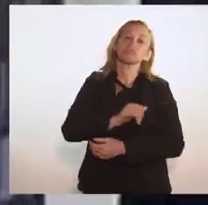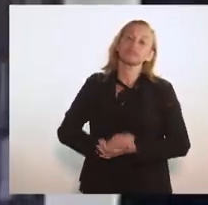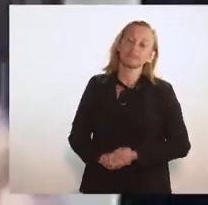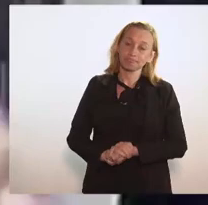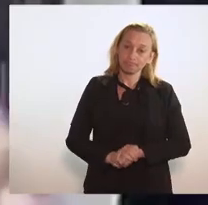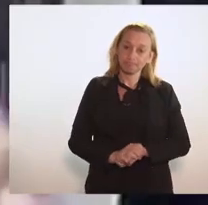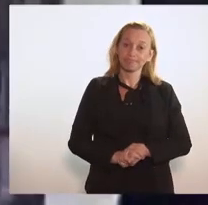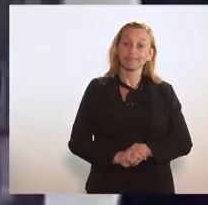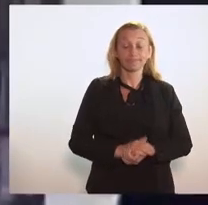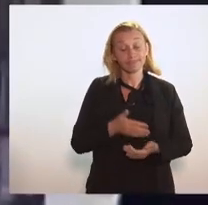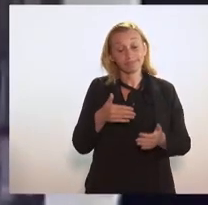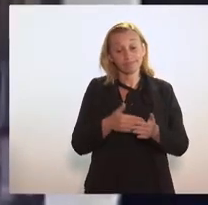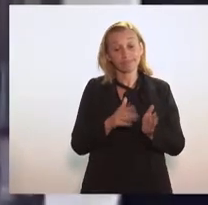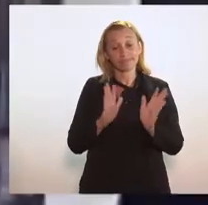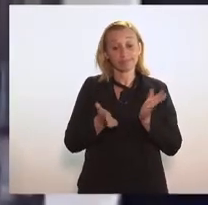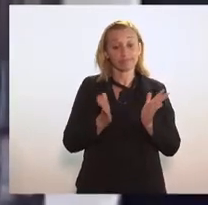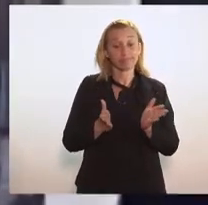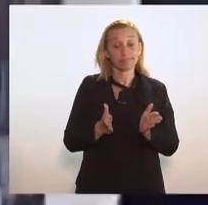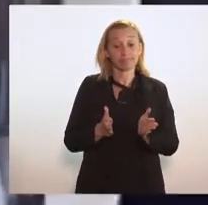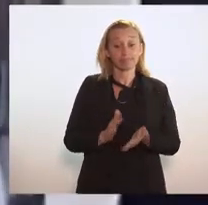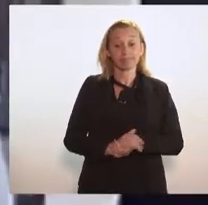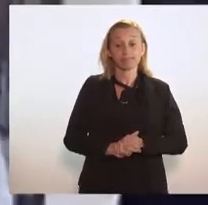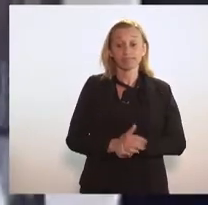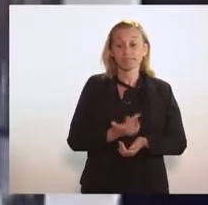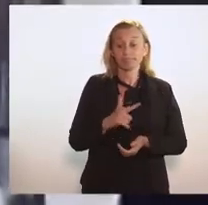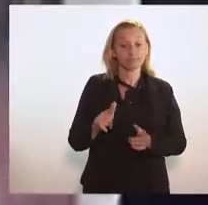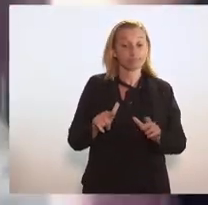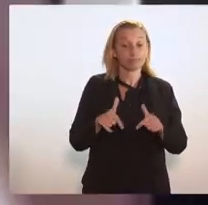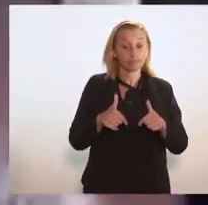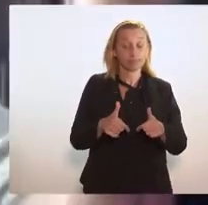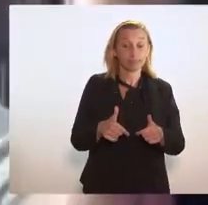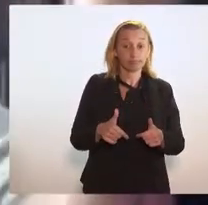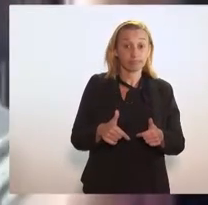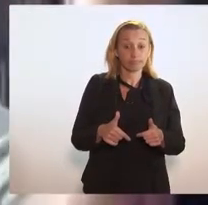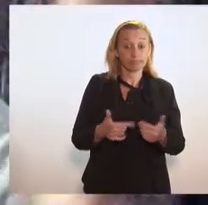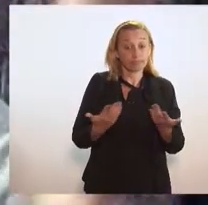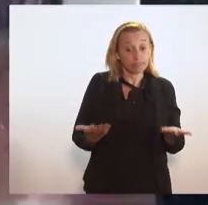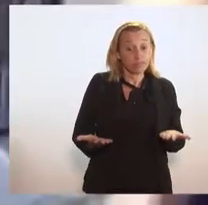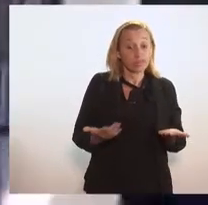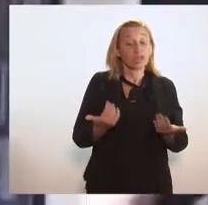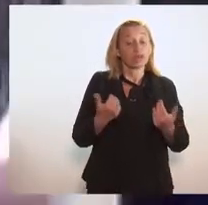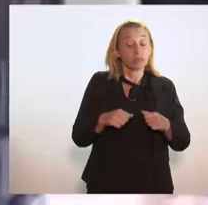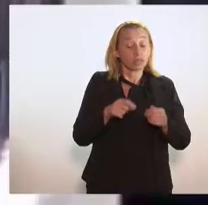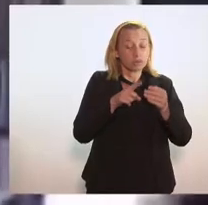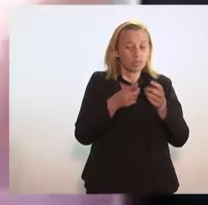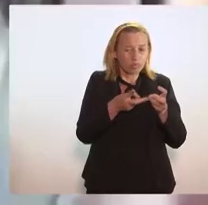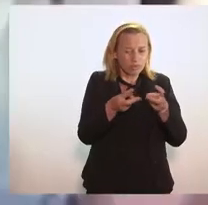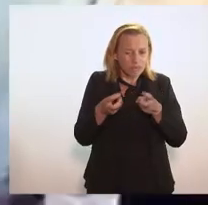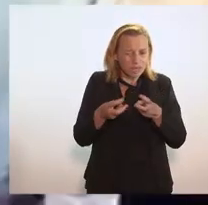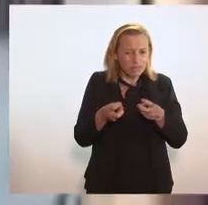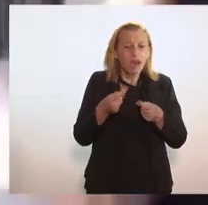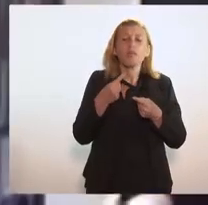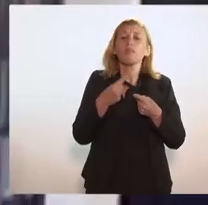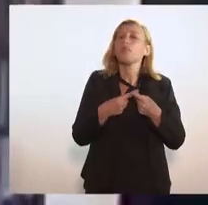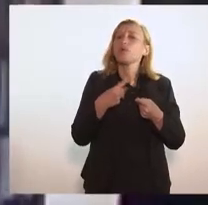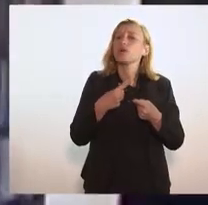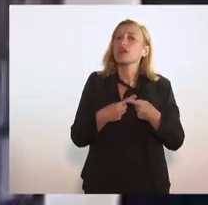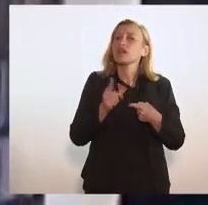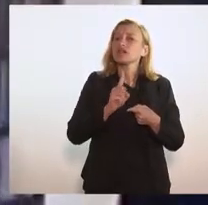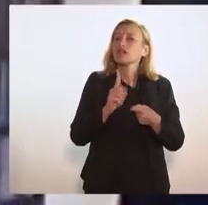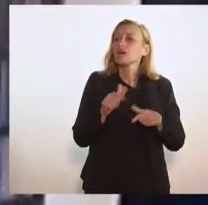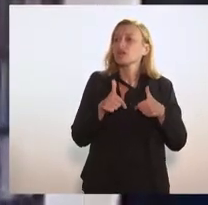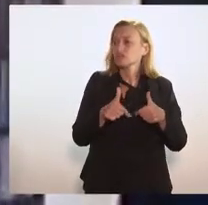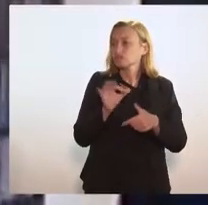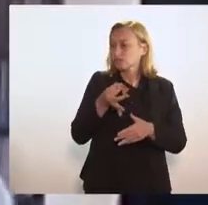de Janeiro até agora não tem surtido efeito é uma das coisas que a gente tem que verificar tu quer que não tem